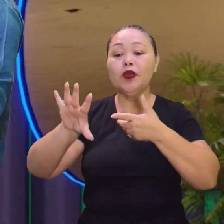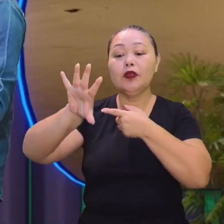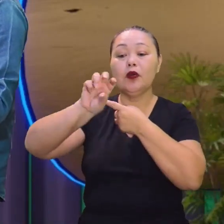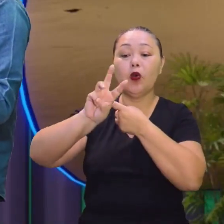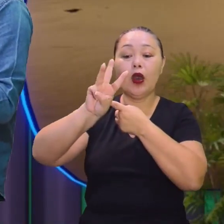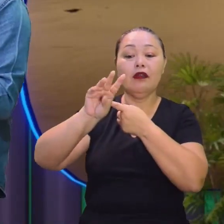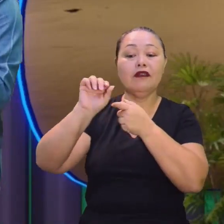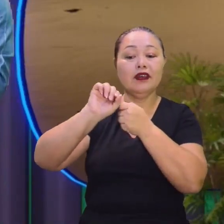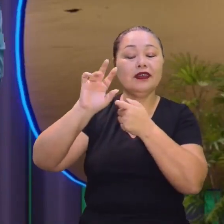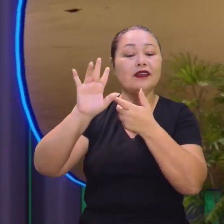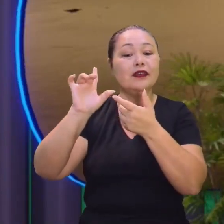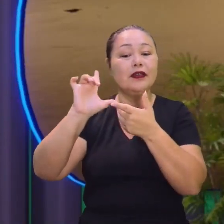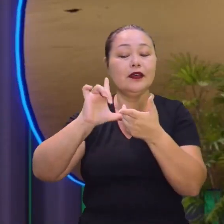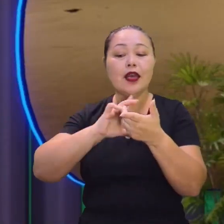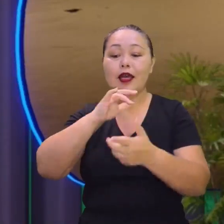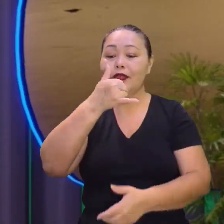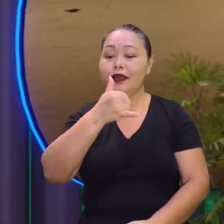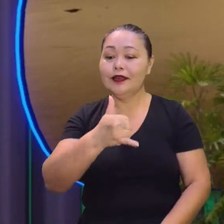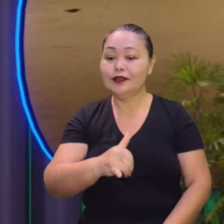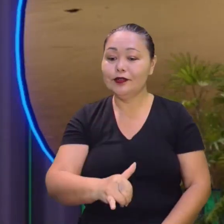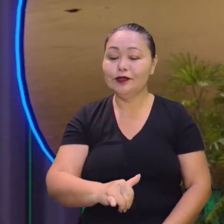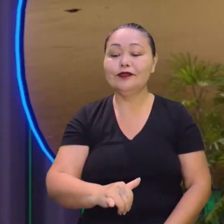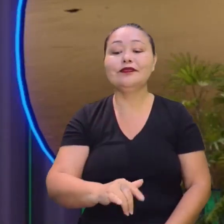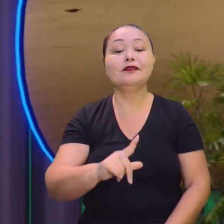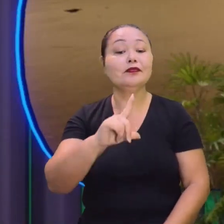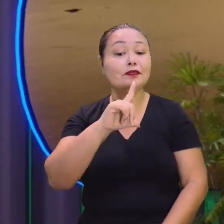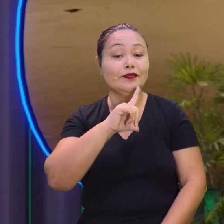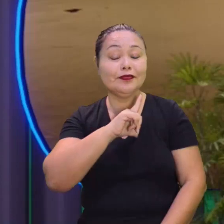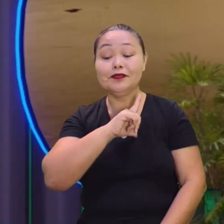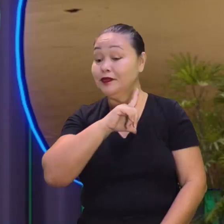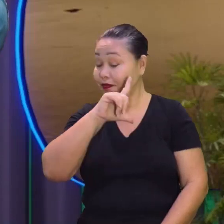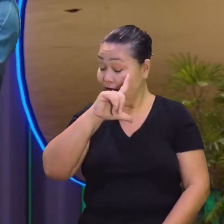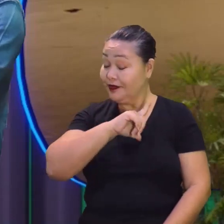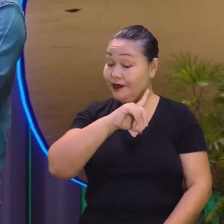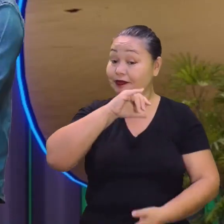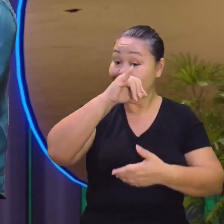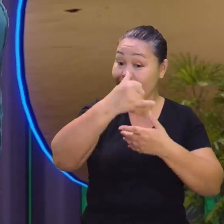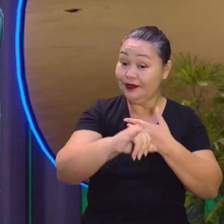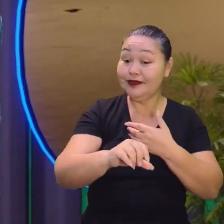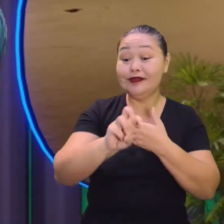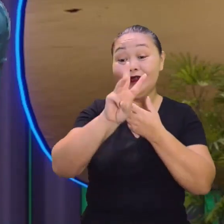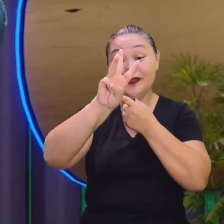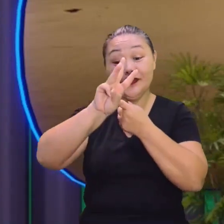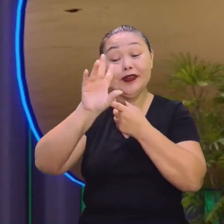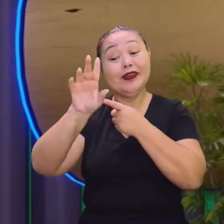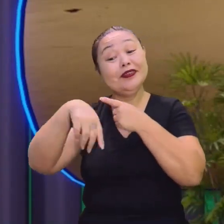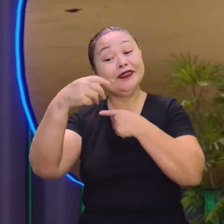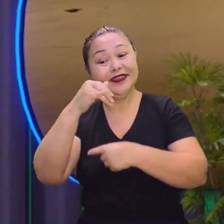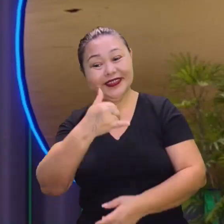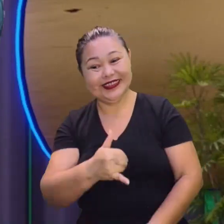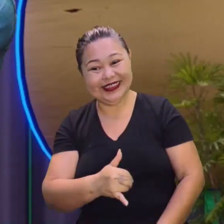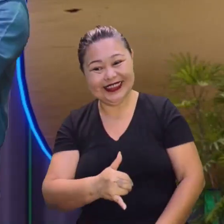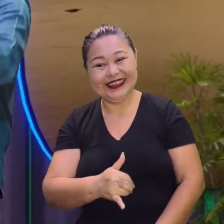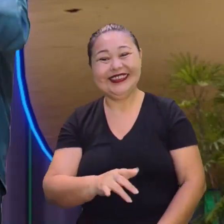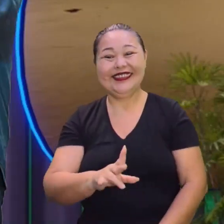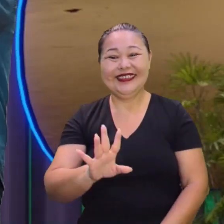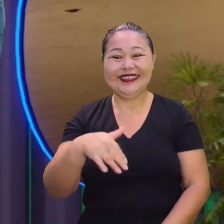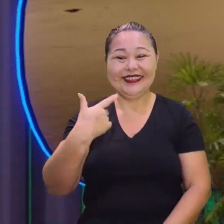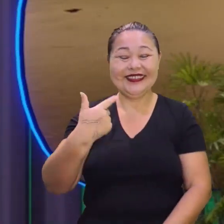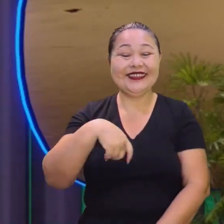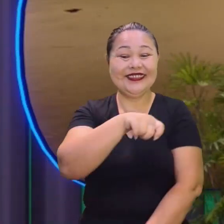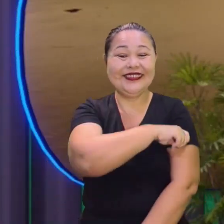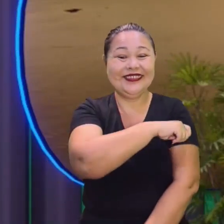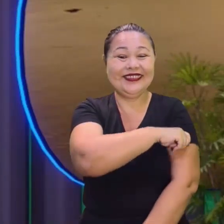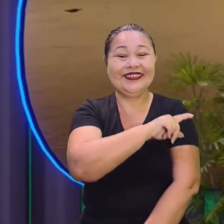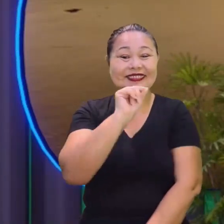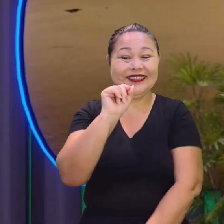Wi-Fi, tem energia elétrica, né? Se tem energia elétrica, se tem Wi-Fi, né? Quiçá energia elétrica. Os alunos